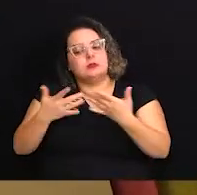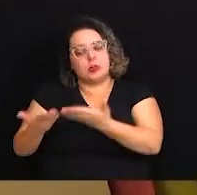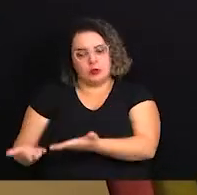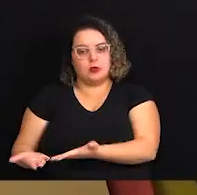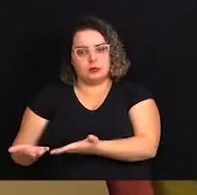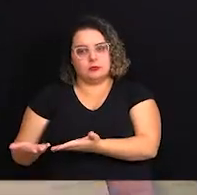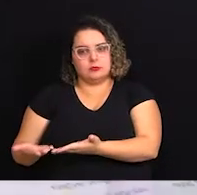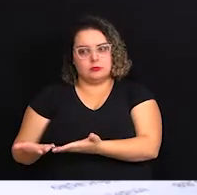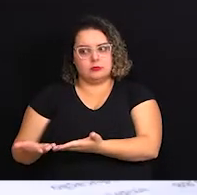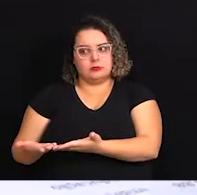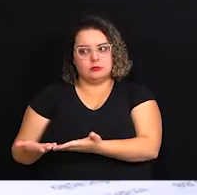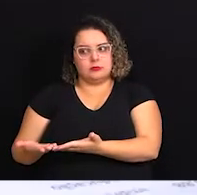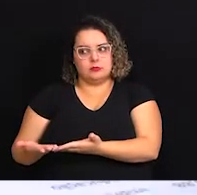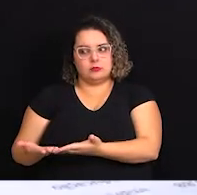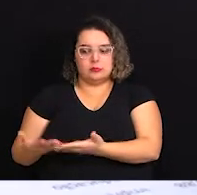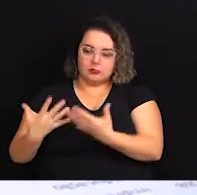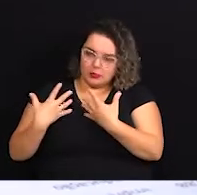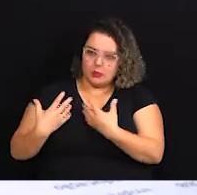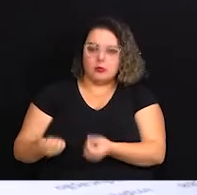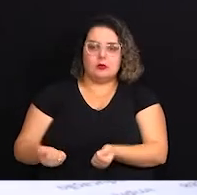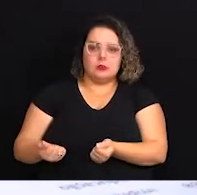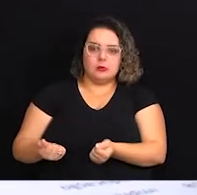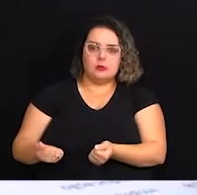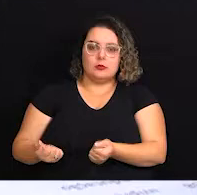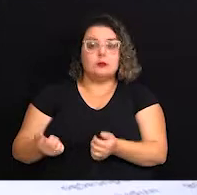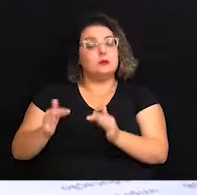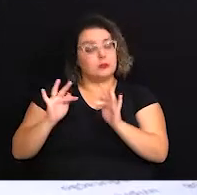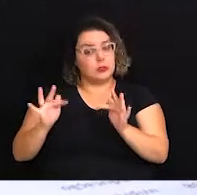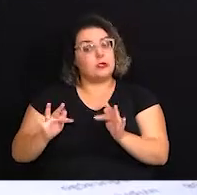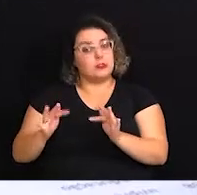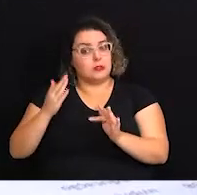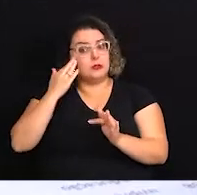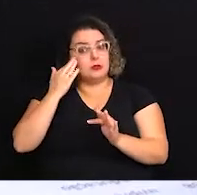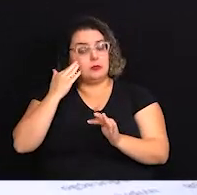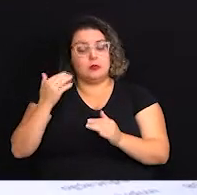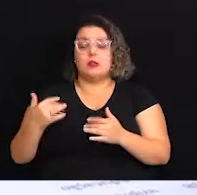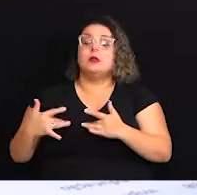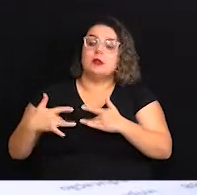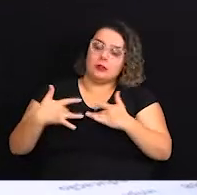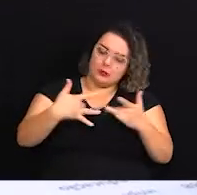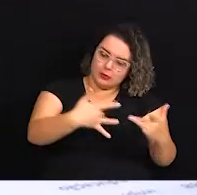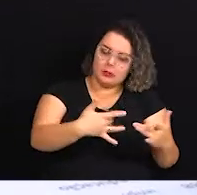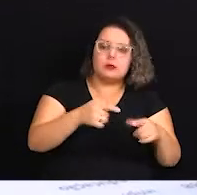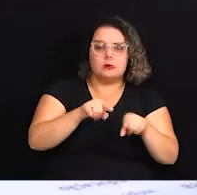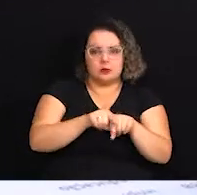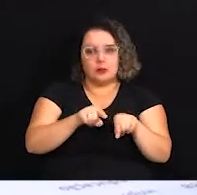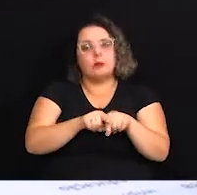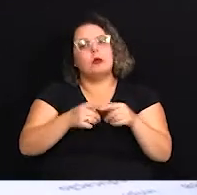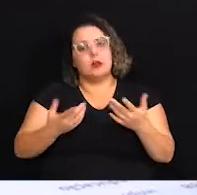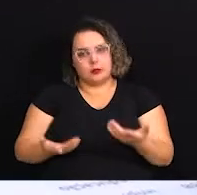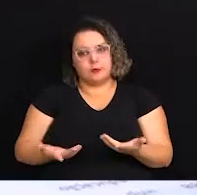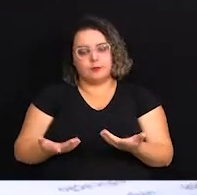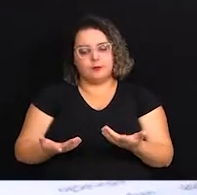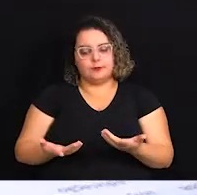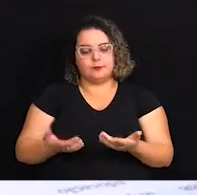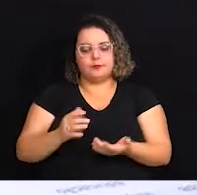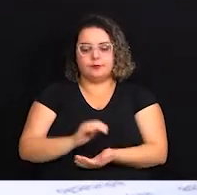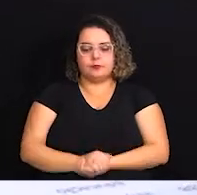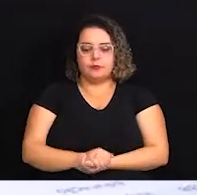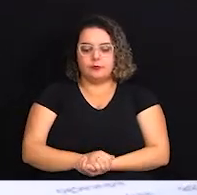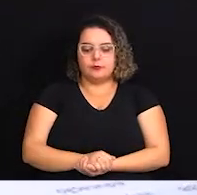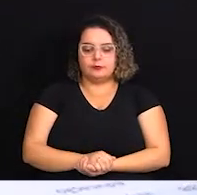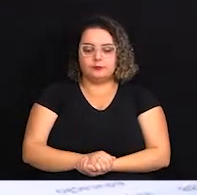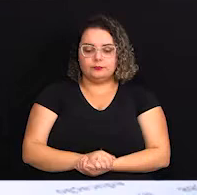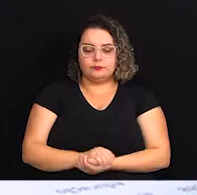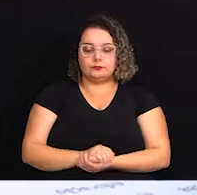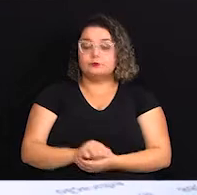ela. E aquela pessoa que está recebendo tem que estar contente, sabendo que é importante também para o outro poder se doar. Então,